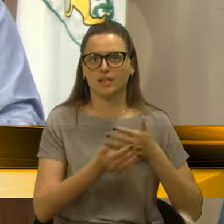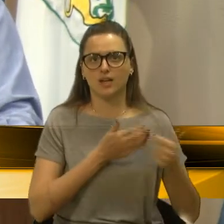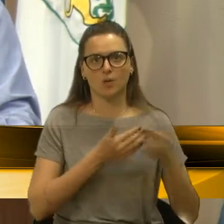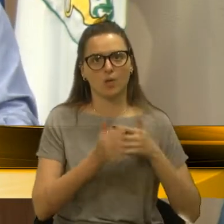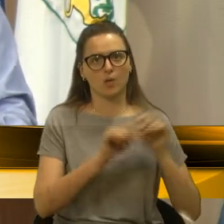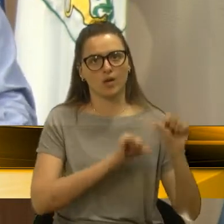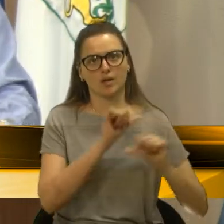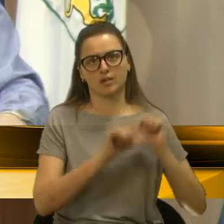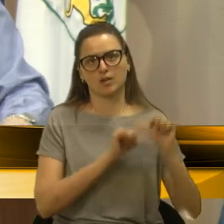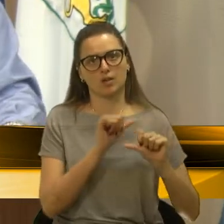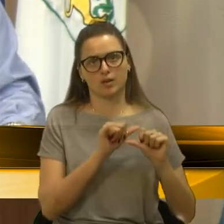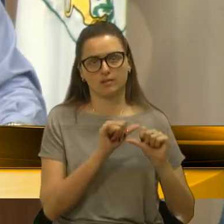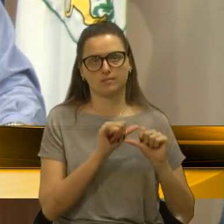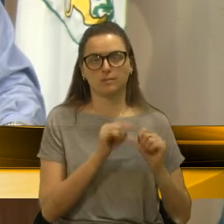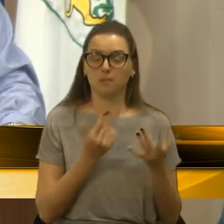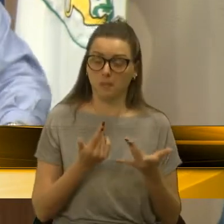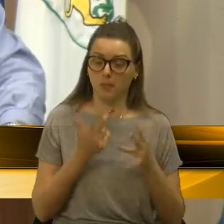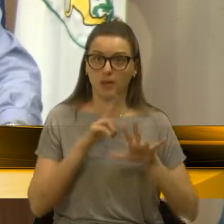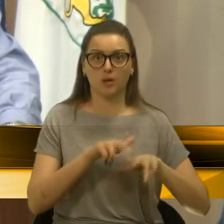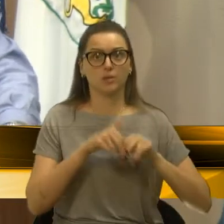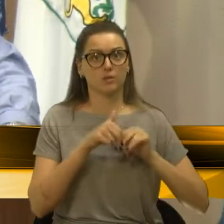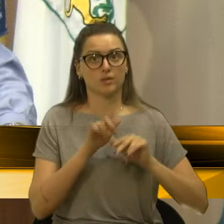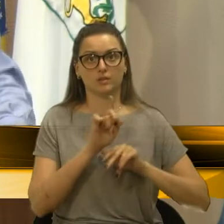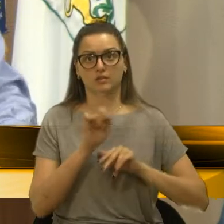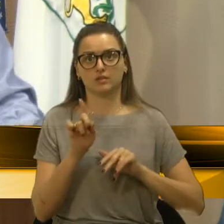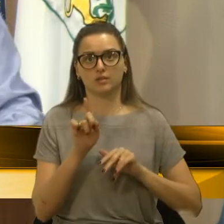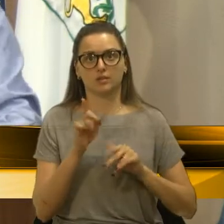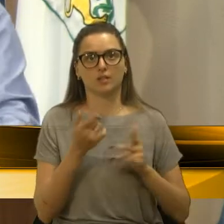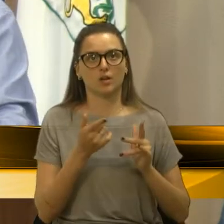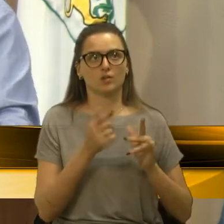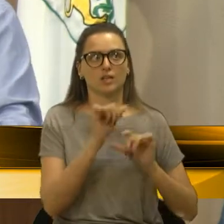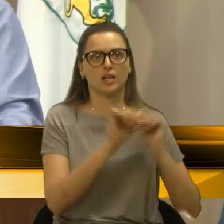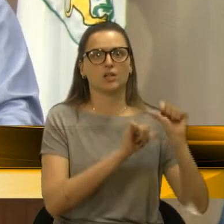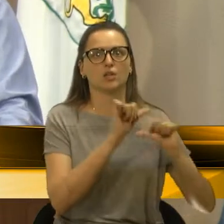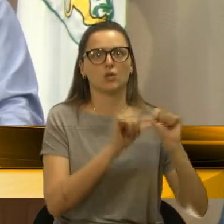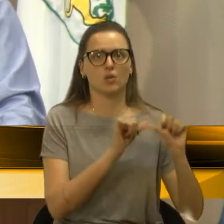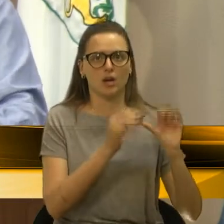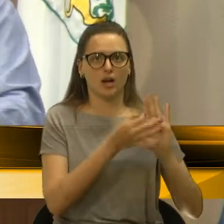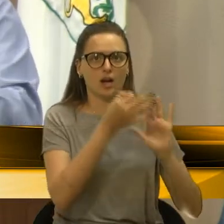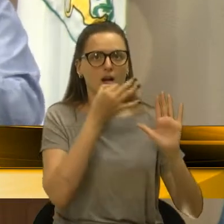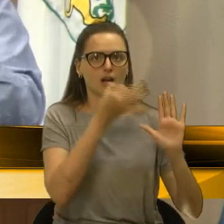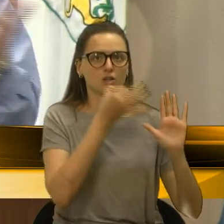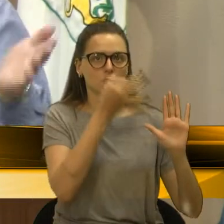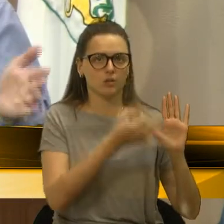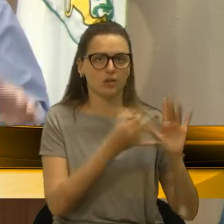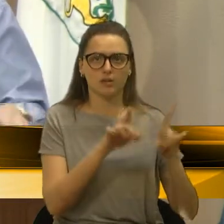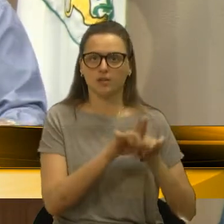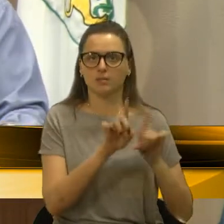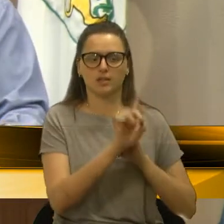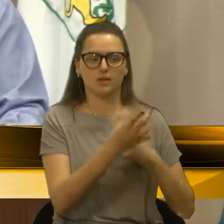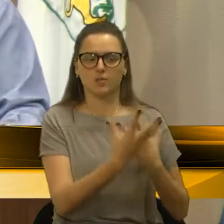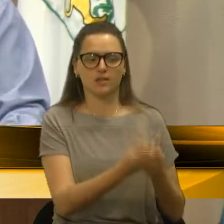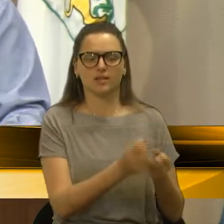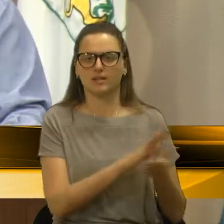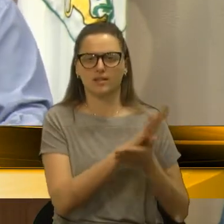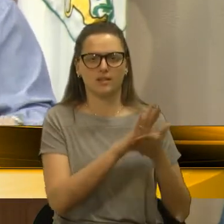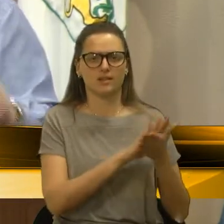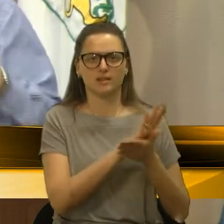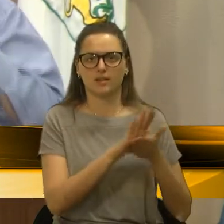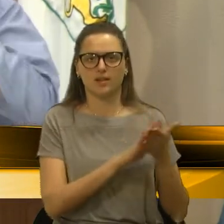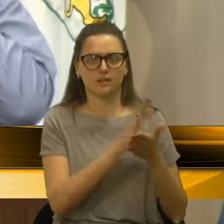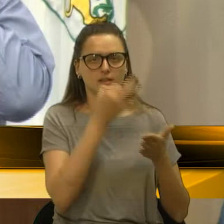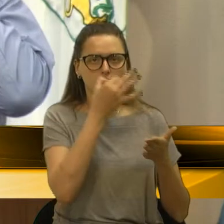proposta original. E, portanto, não faria as retificações sugeridas, ou nem acolheria nenhuma das